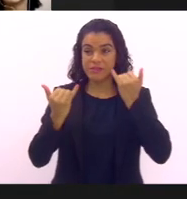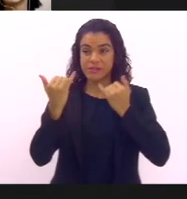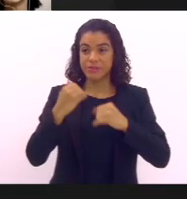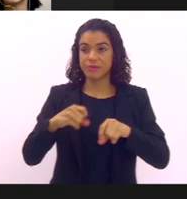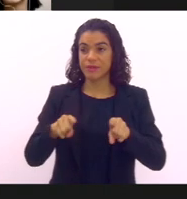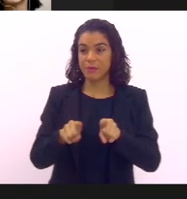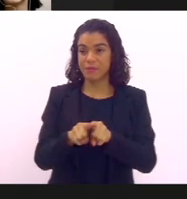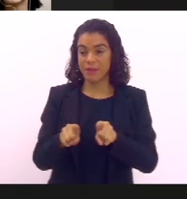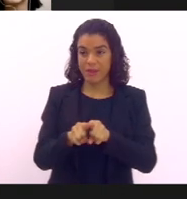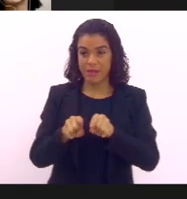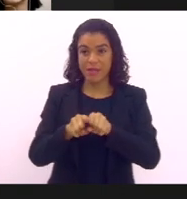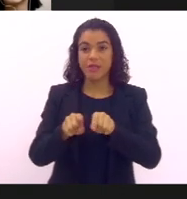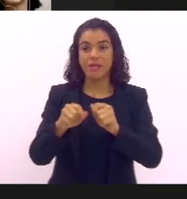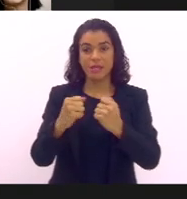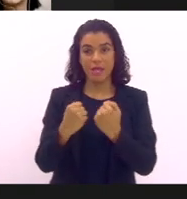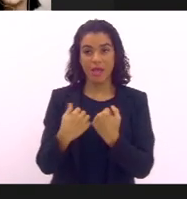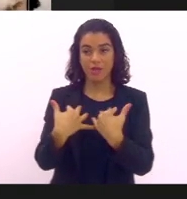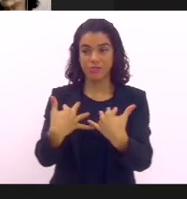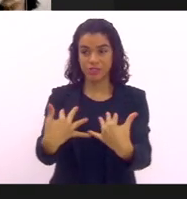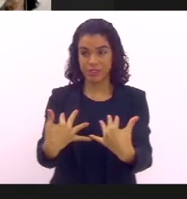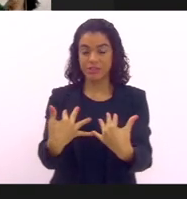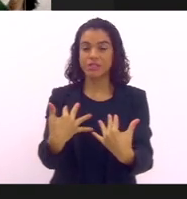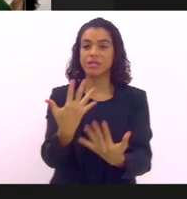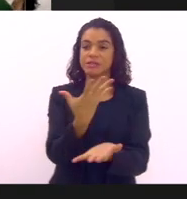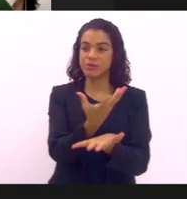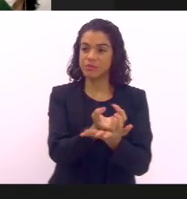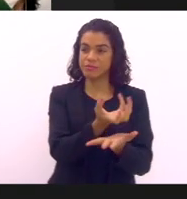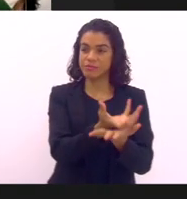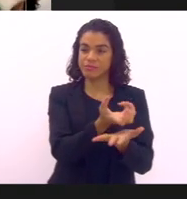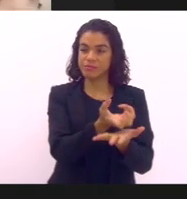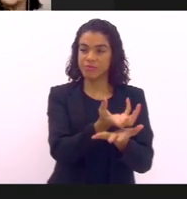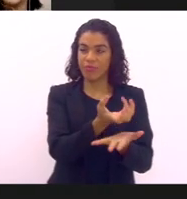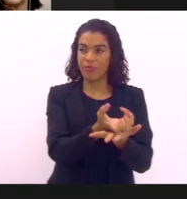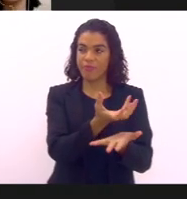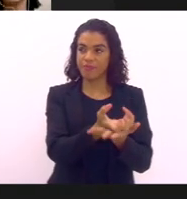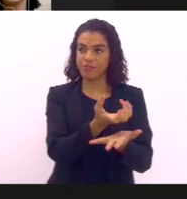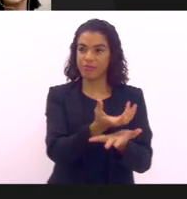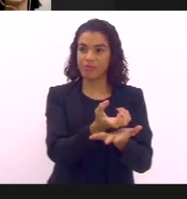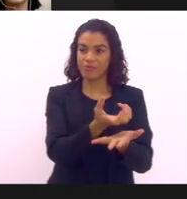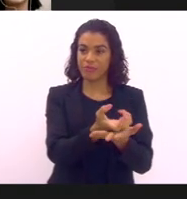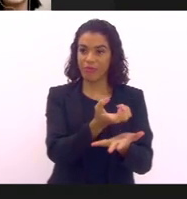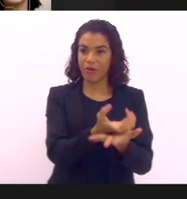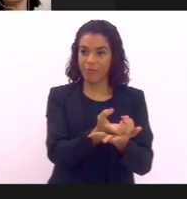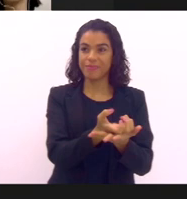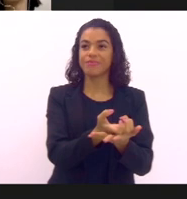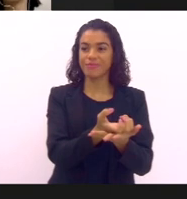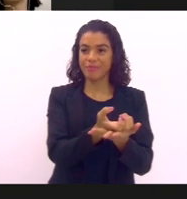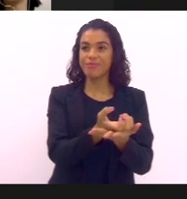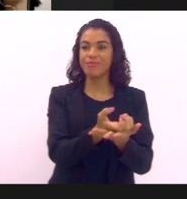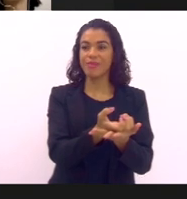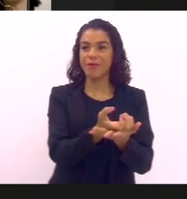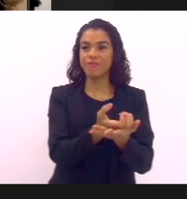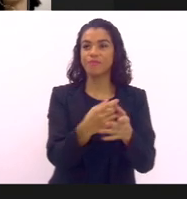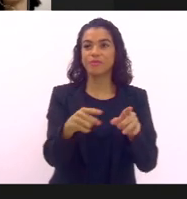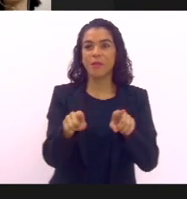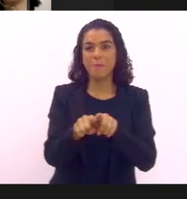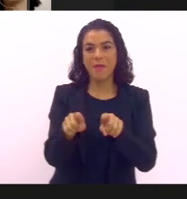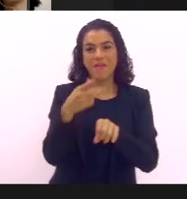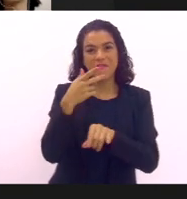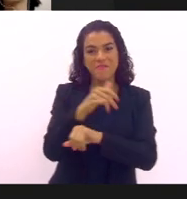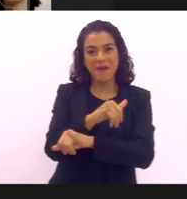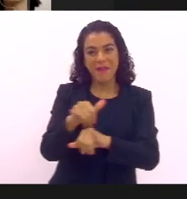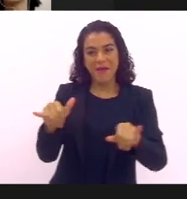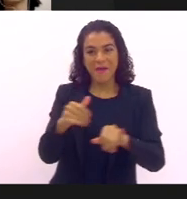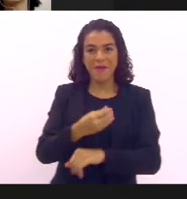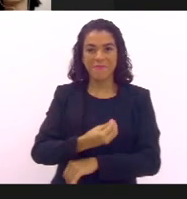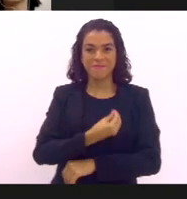essa audiência está sendo gravada, né? E que eu quero registrar aqui a presença do